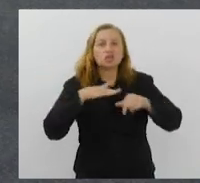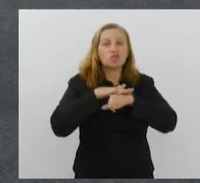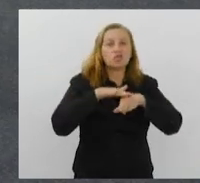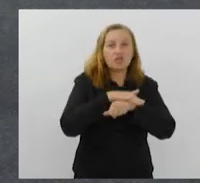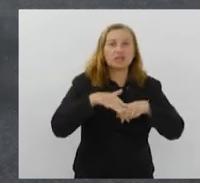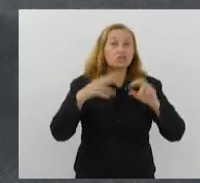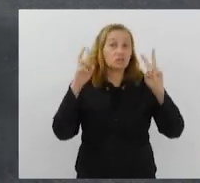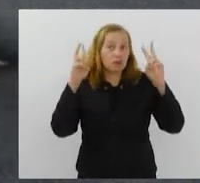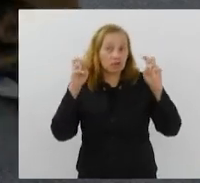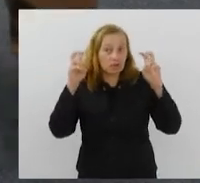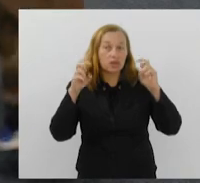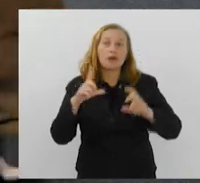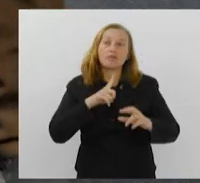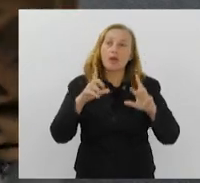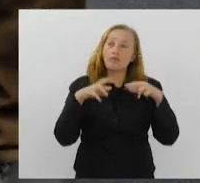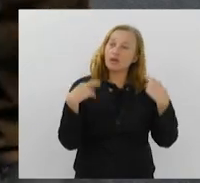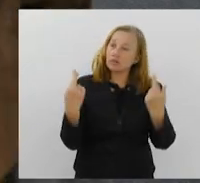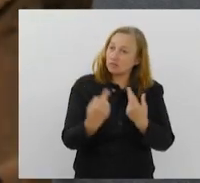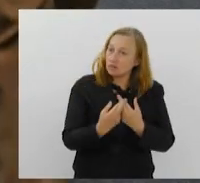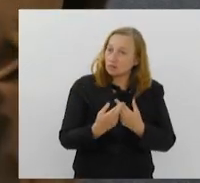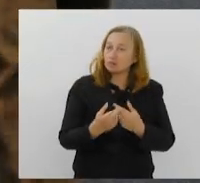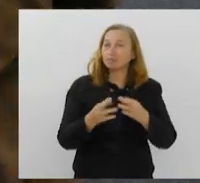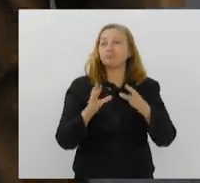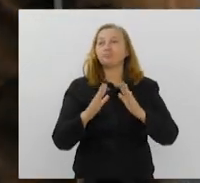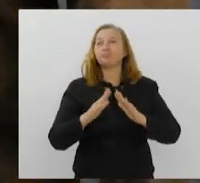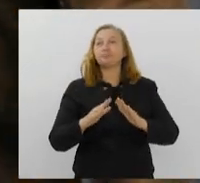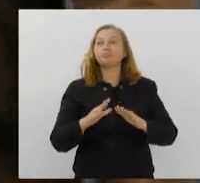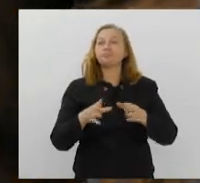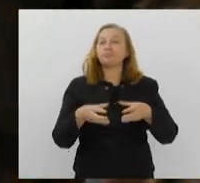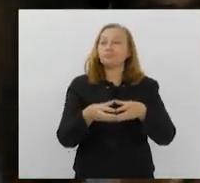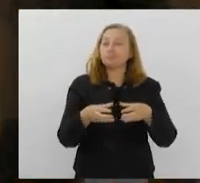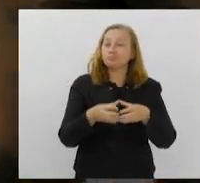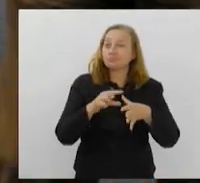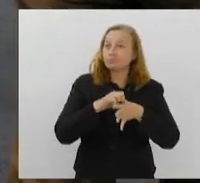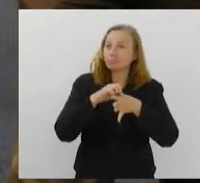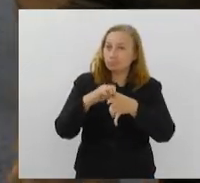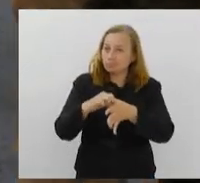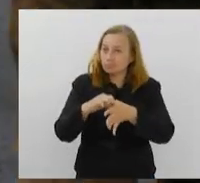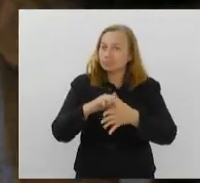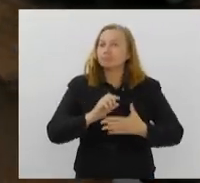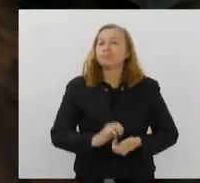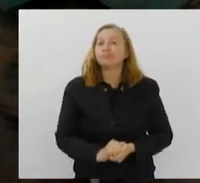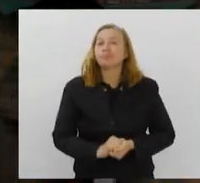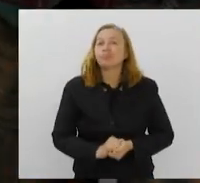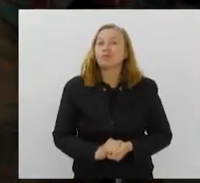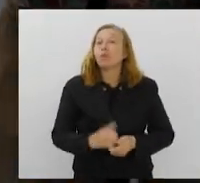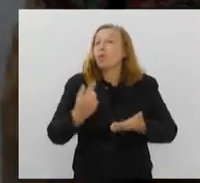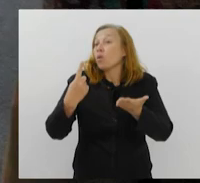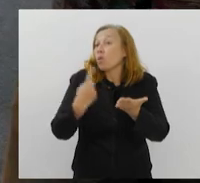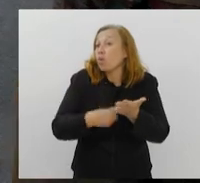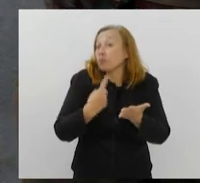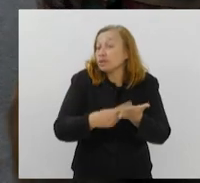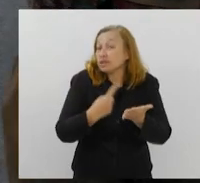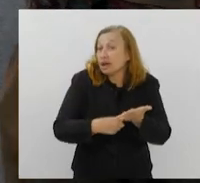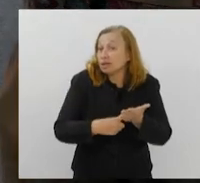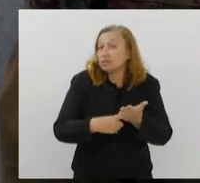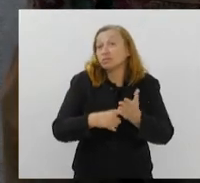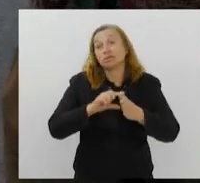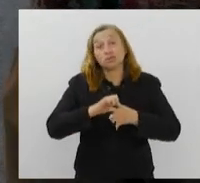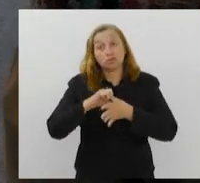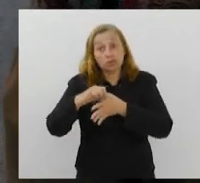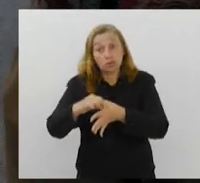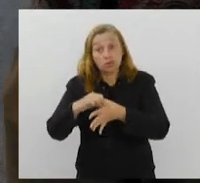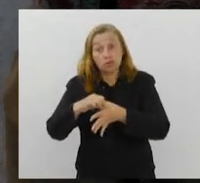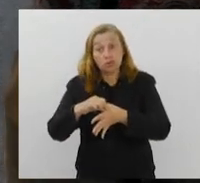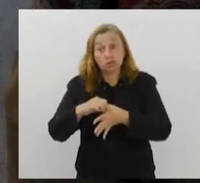isso. Teve uma reunião de colégio de líderes que ficou acordado entre os líderes que